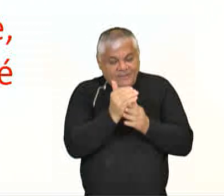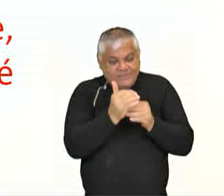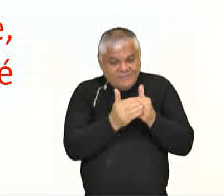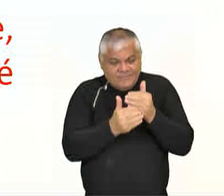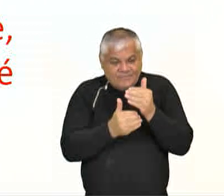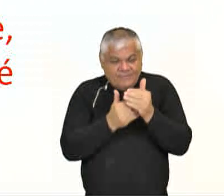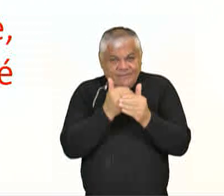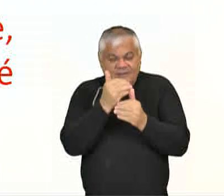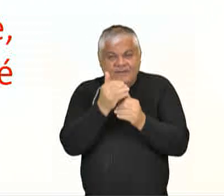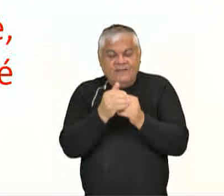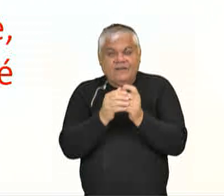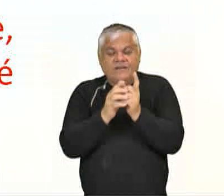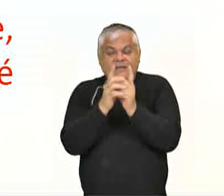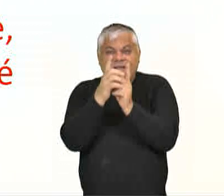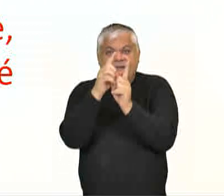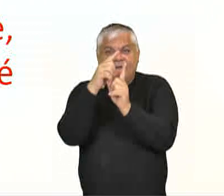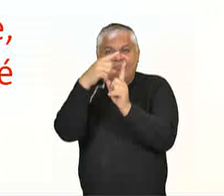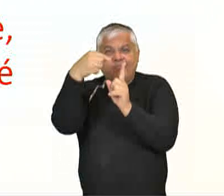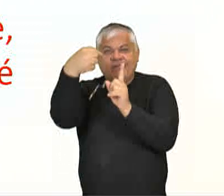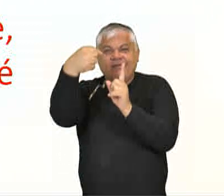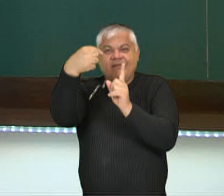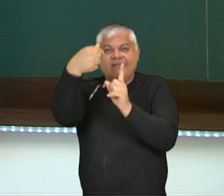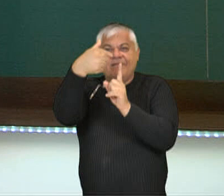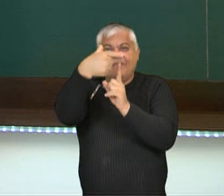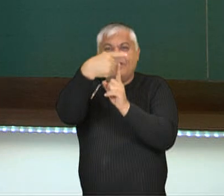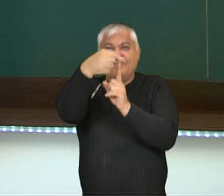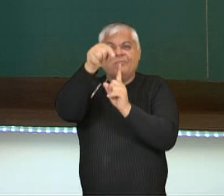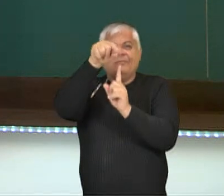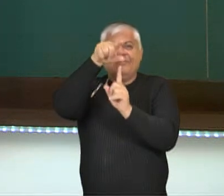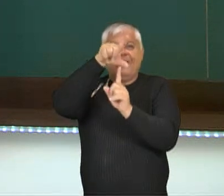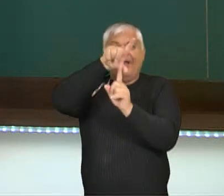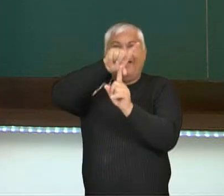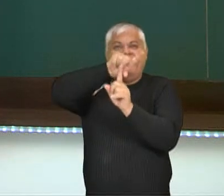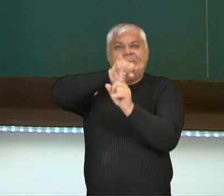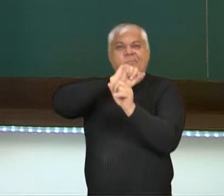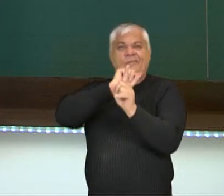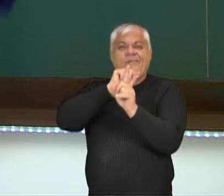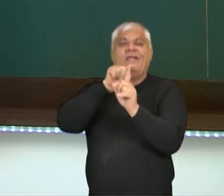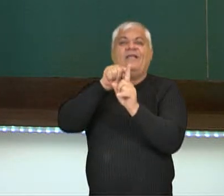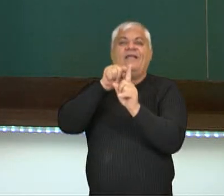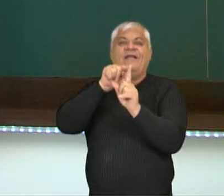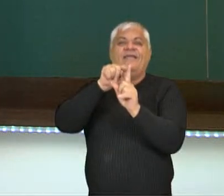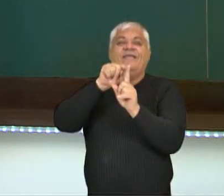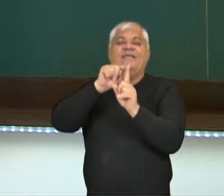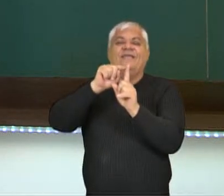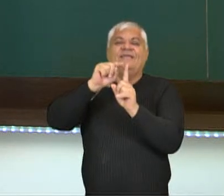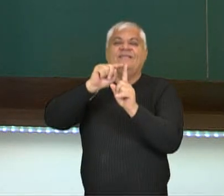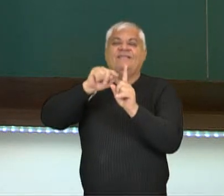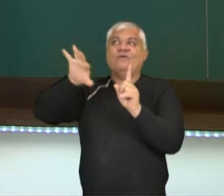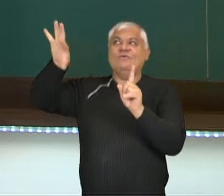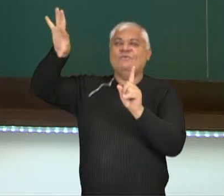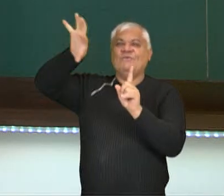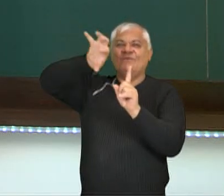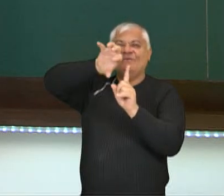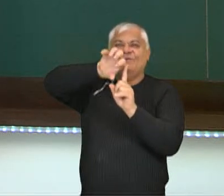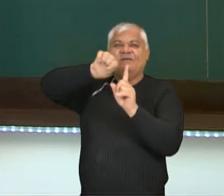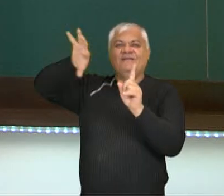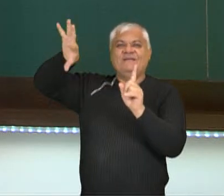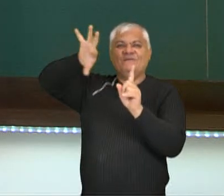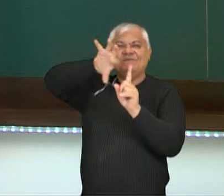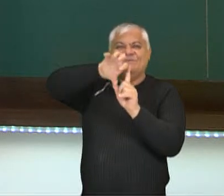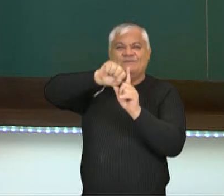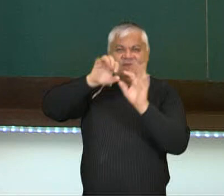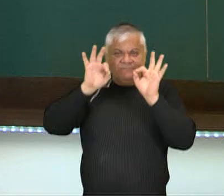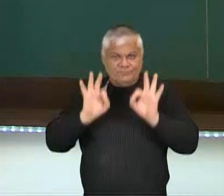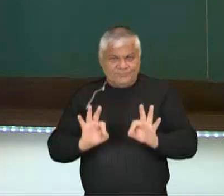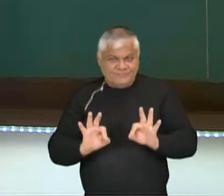que suas folhas surjam e realizam a fotossíntese. Fez assim? Mais ou menos